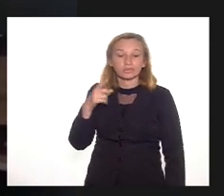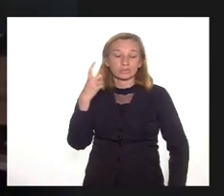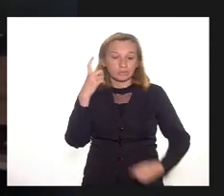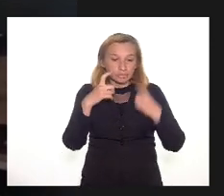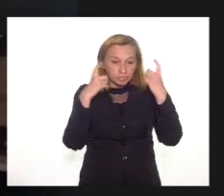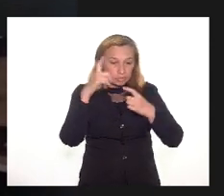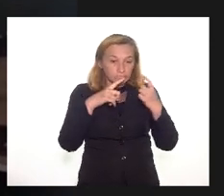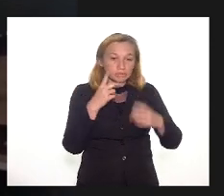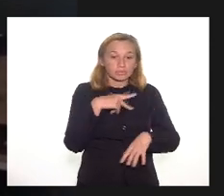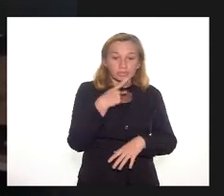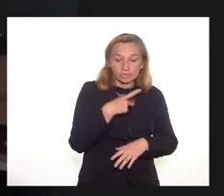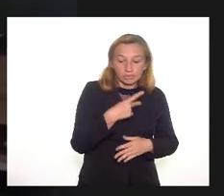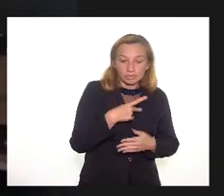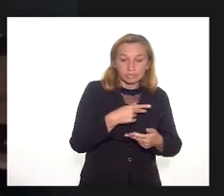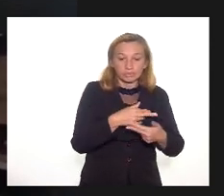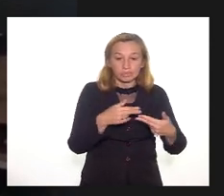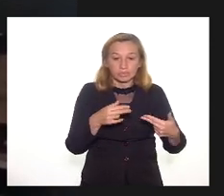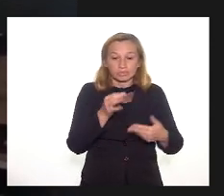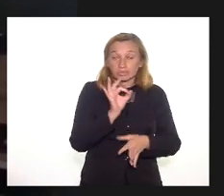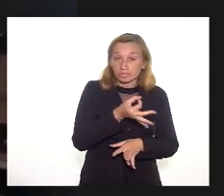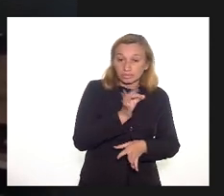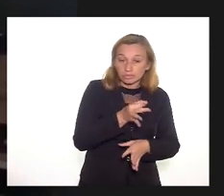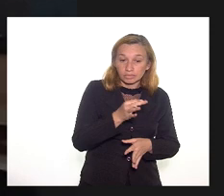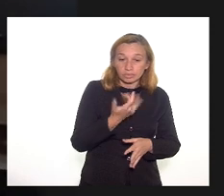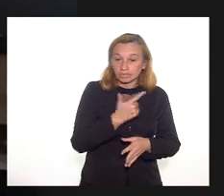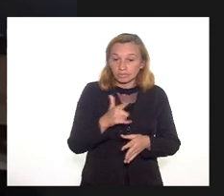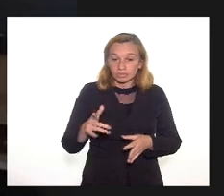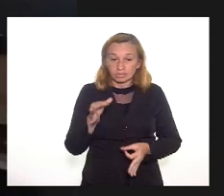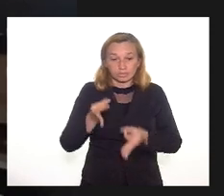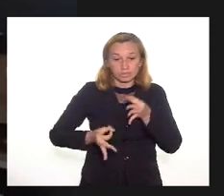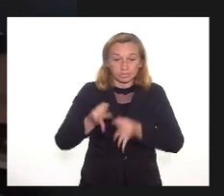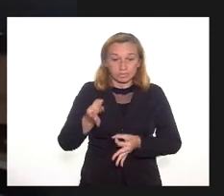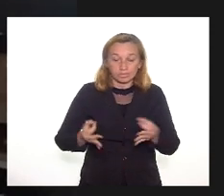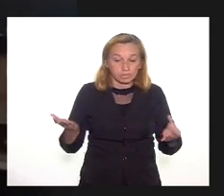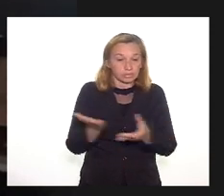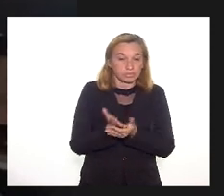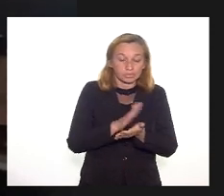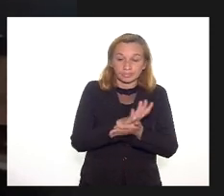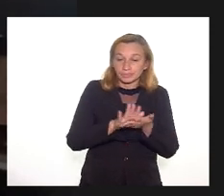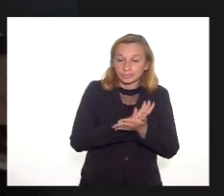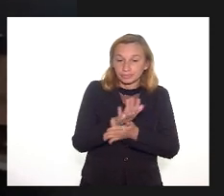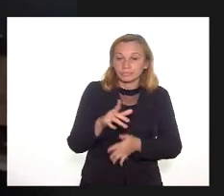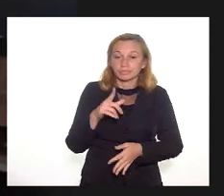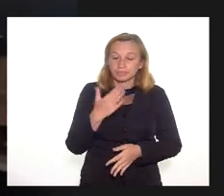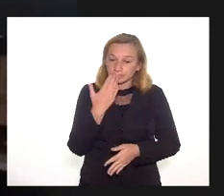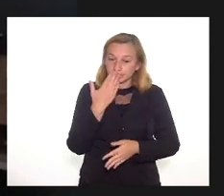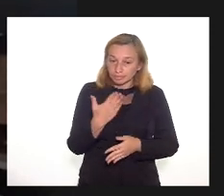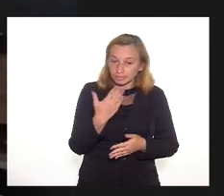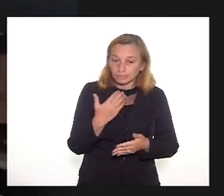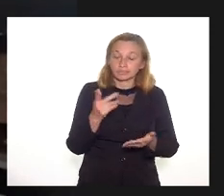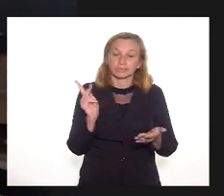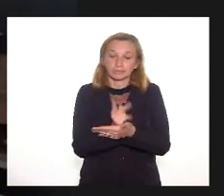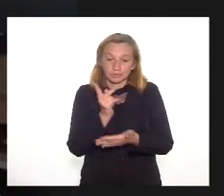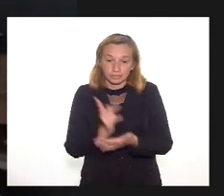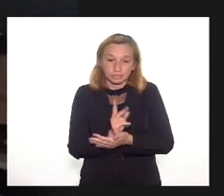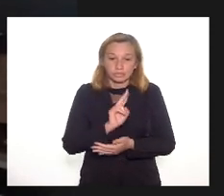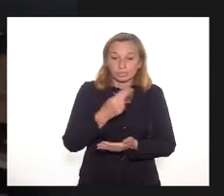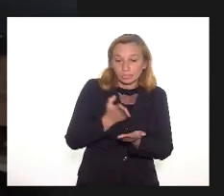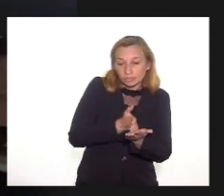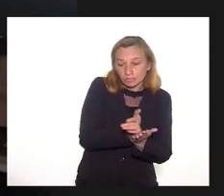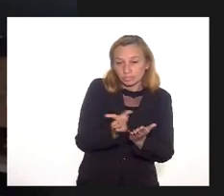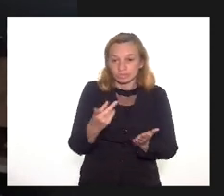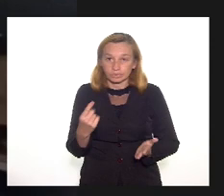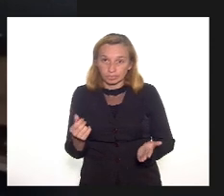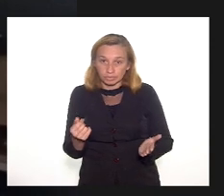afirmações sem qualquer sentença judicial transitada e julgada de que há qualquer tipo de ilegalidade ou desvio de